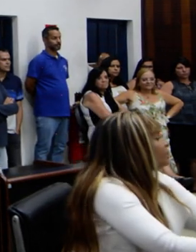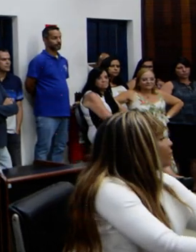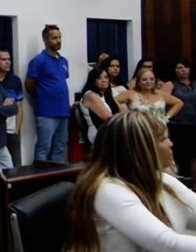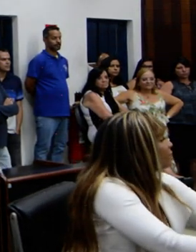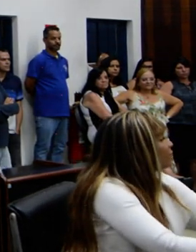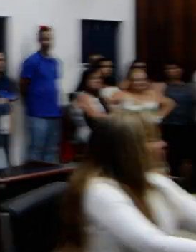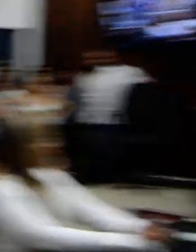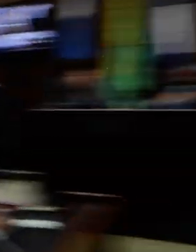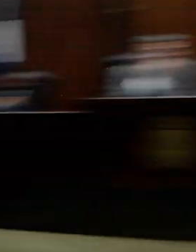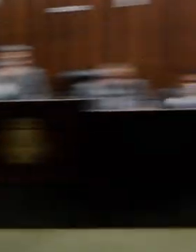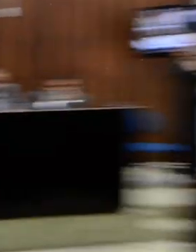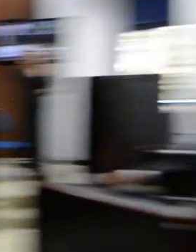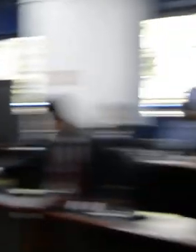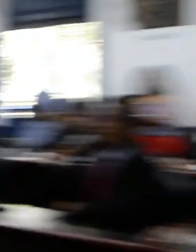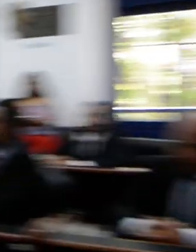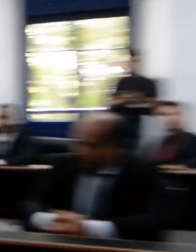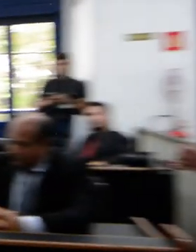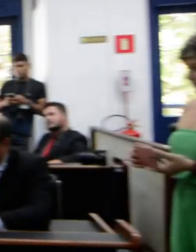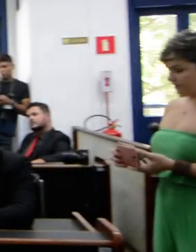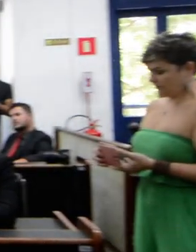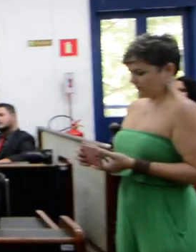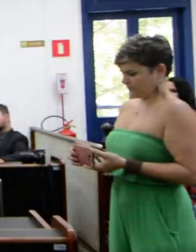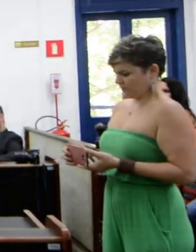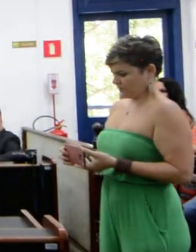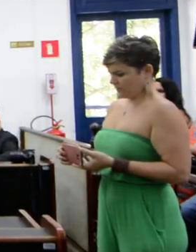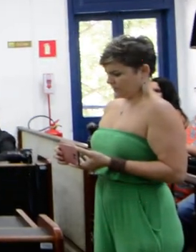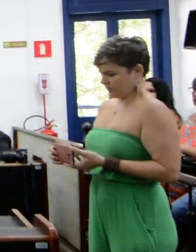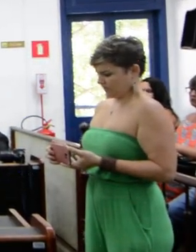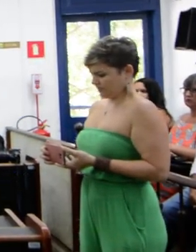Vereador Edilan Ferreira.